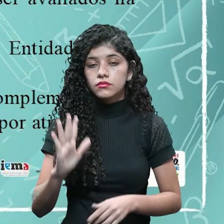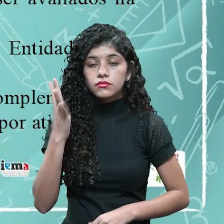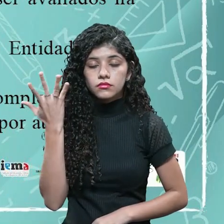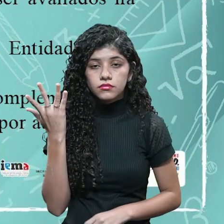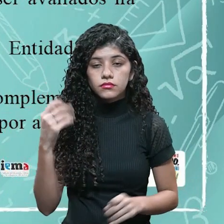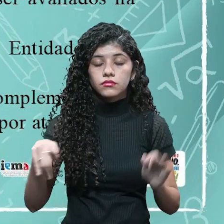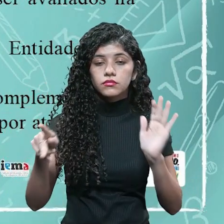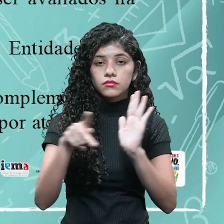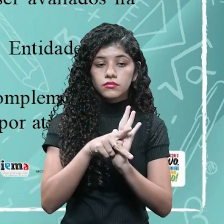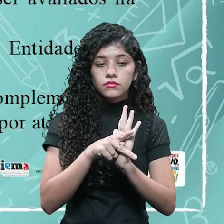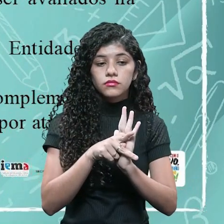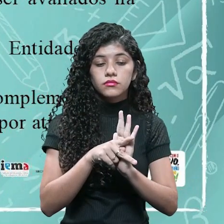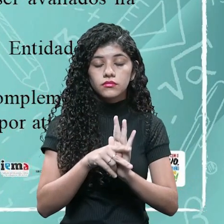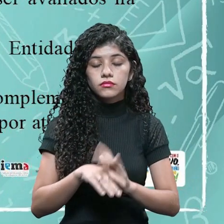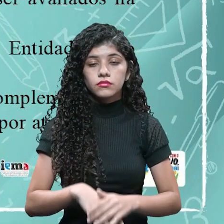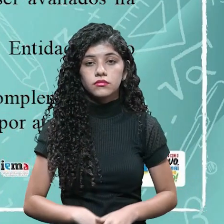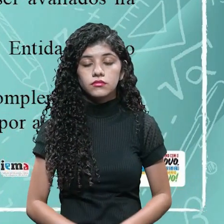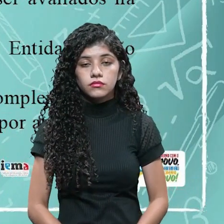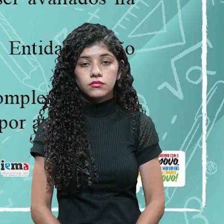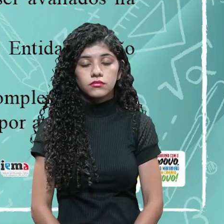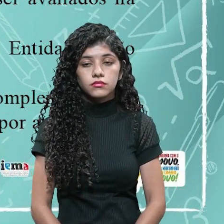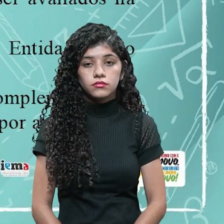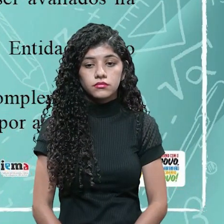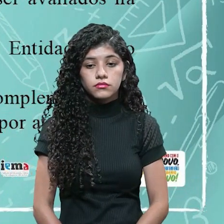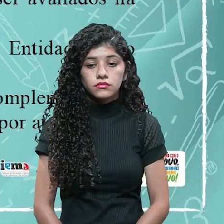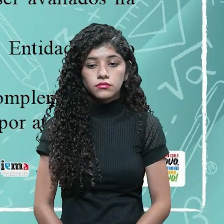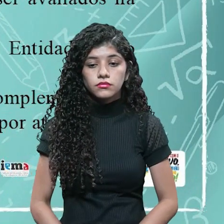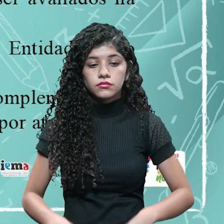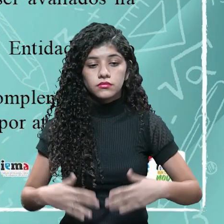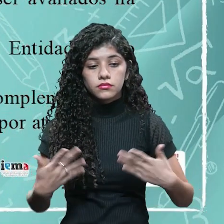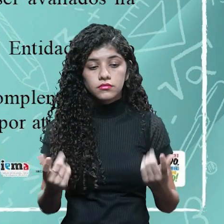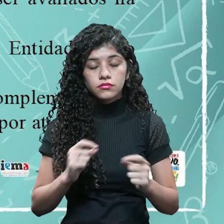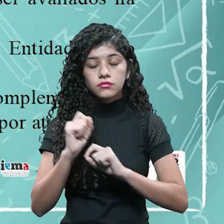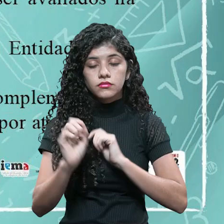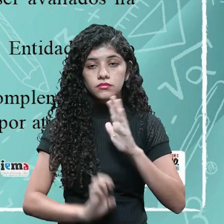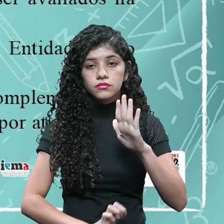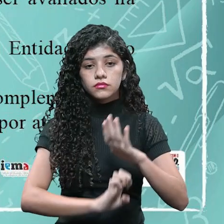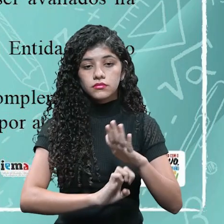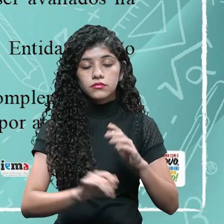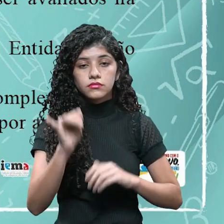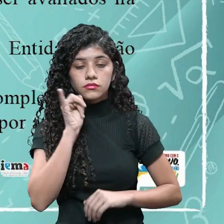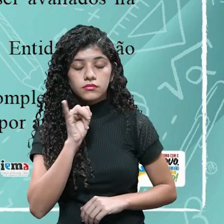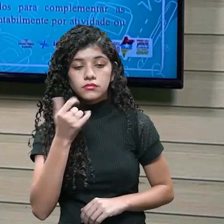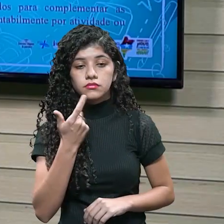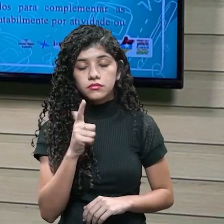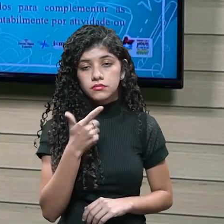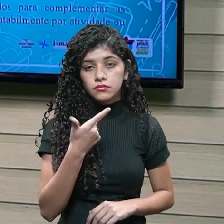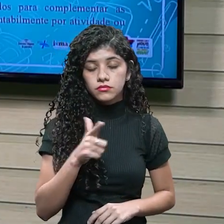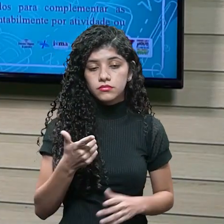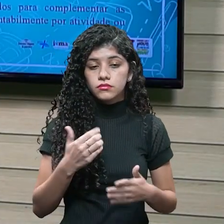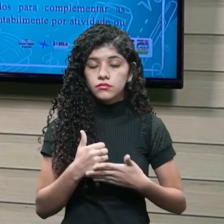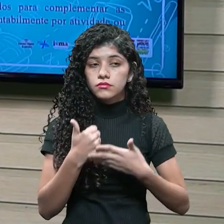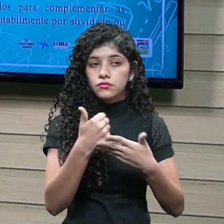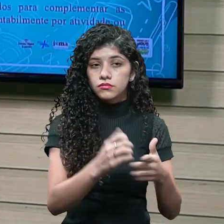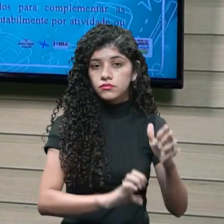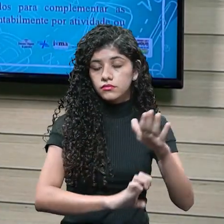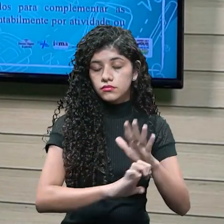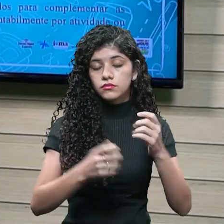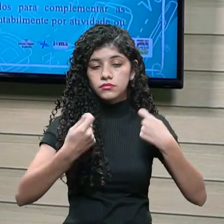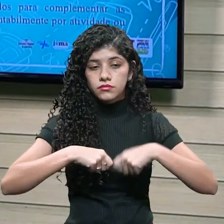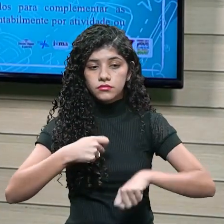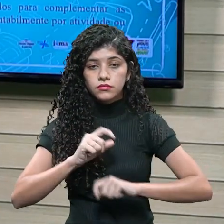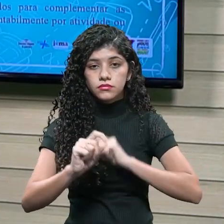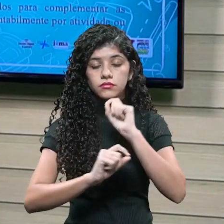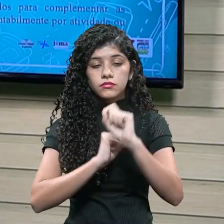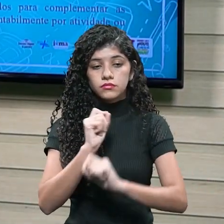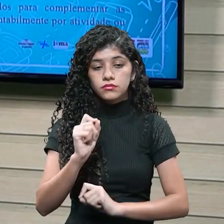essa situação de investimento, né, em entidades não cooperativas. Então em empresas que não fazem parte do âmbito